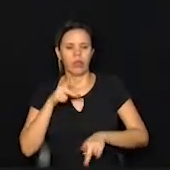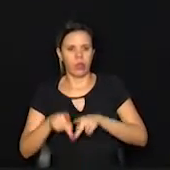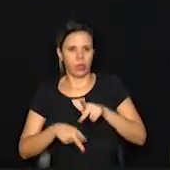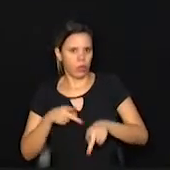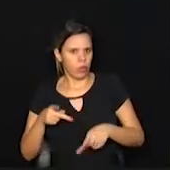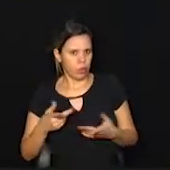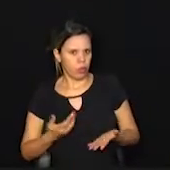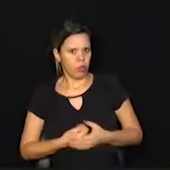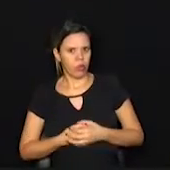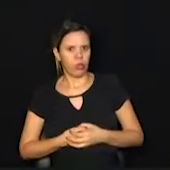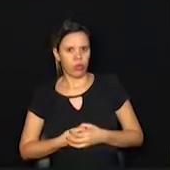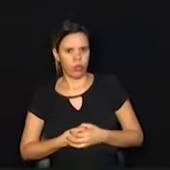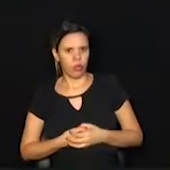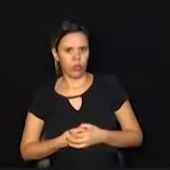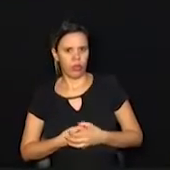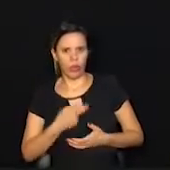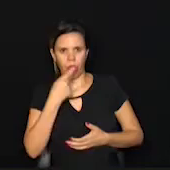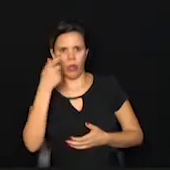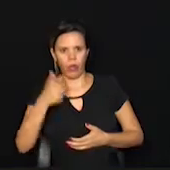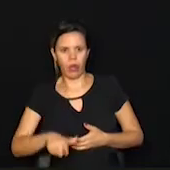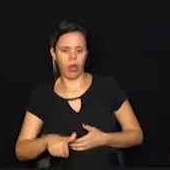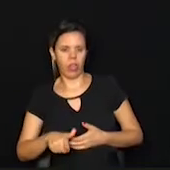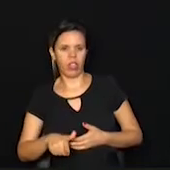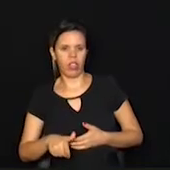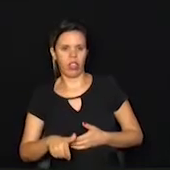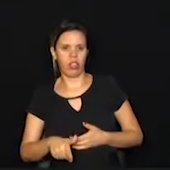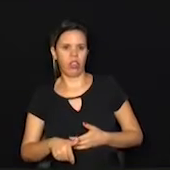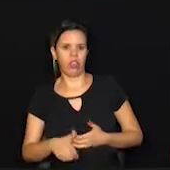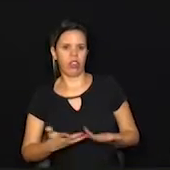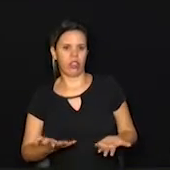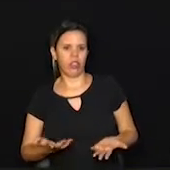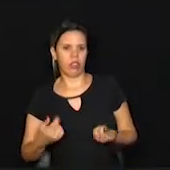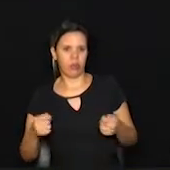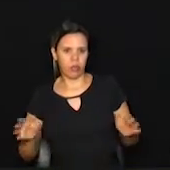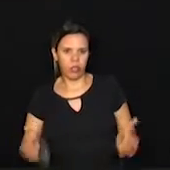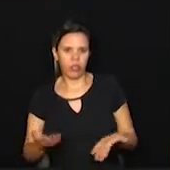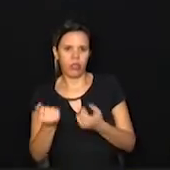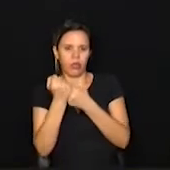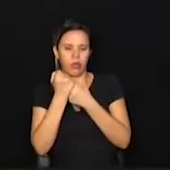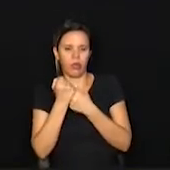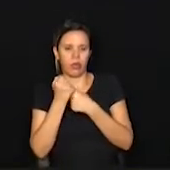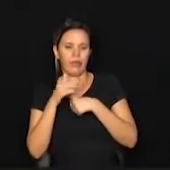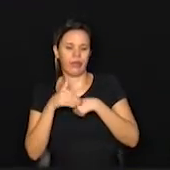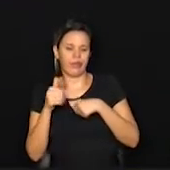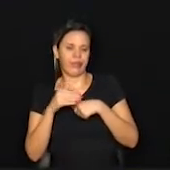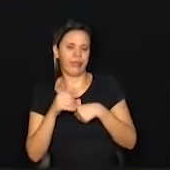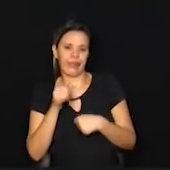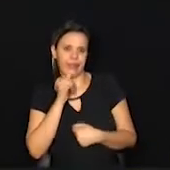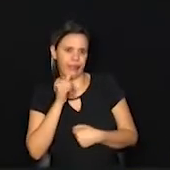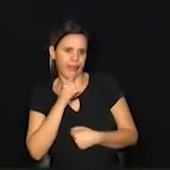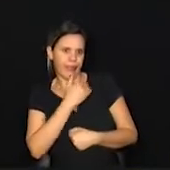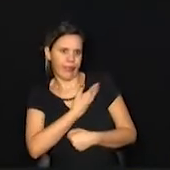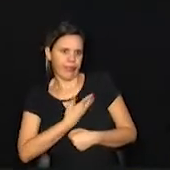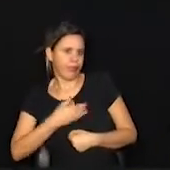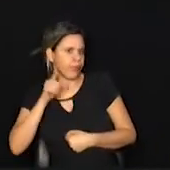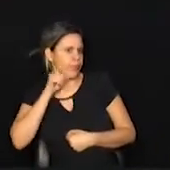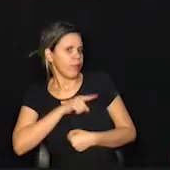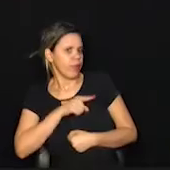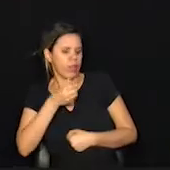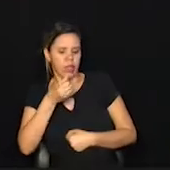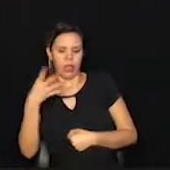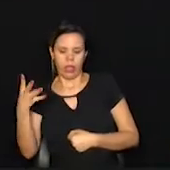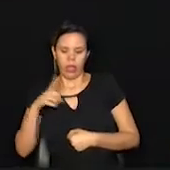precisam de é como eu falei vou repetir são covardes os seus de estímulo e apoio carinho né no caso o Governo dos Estados Unidos